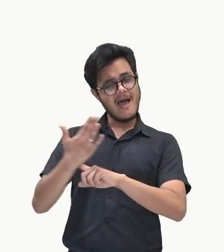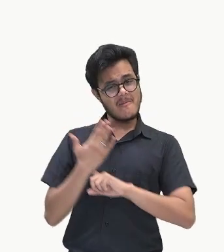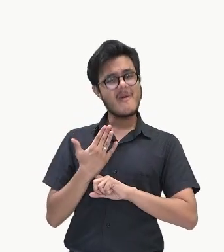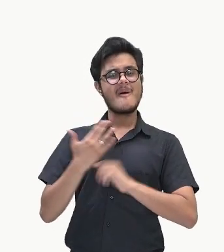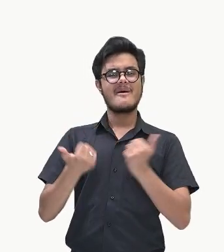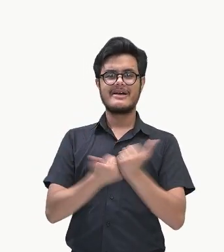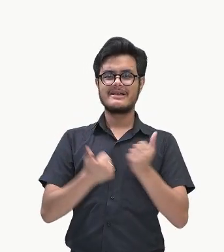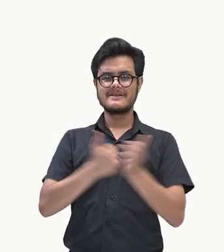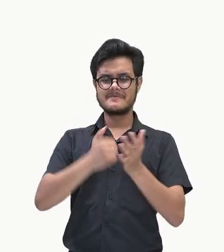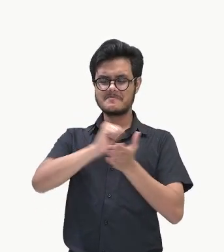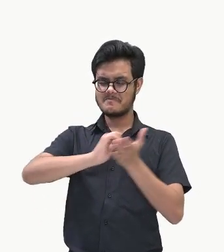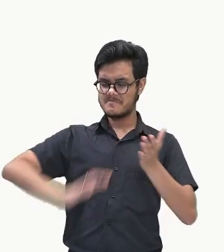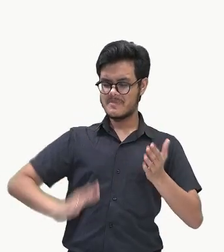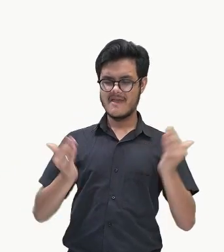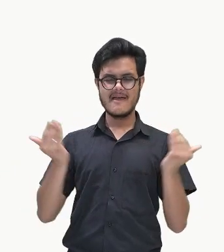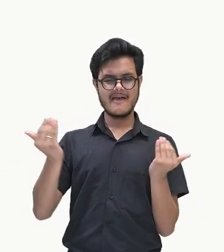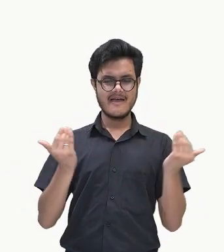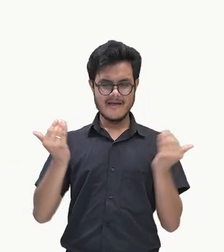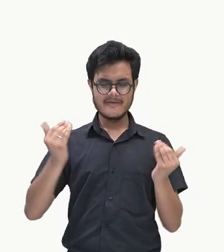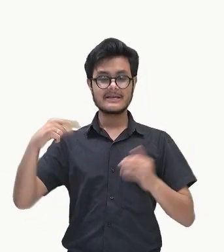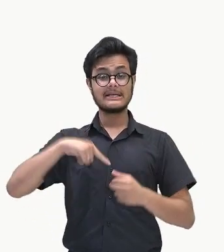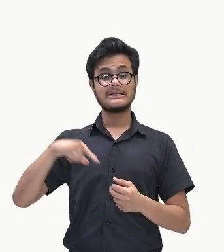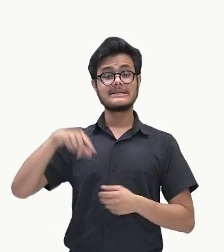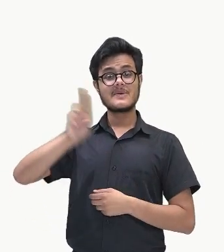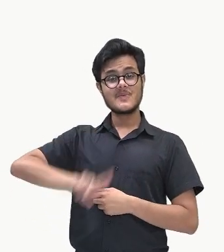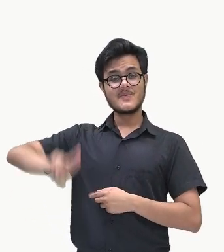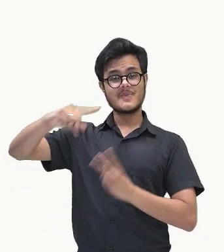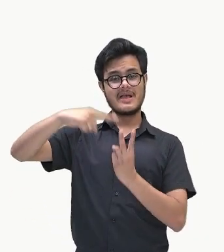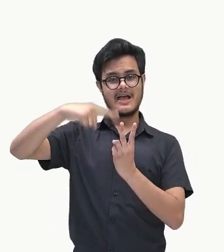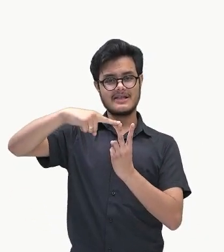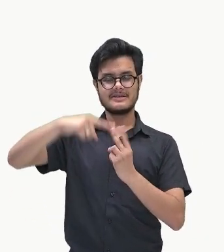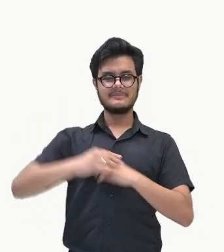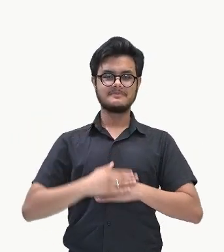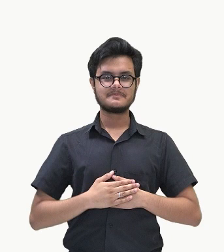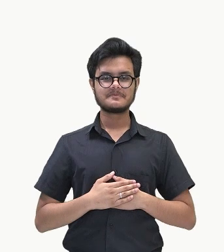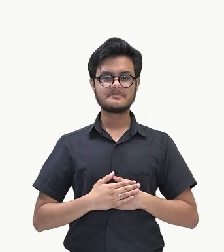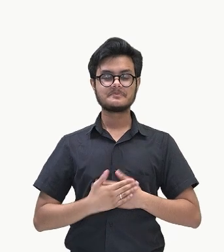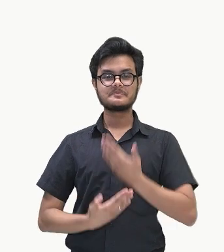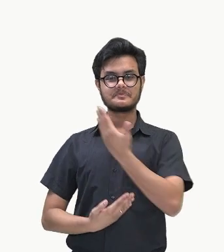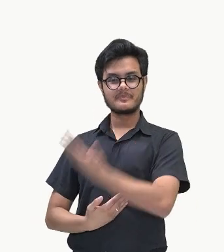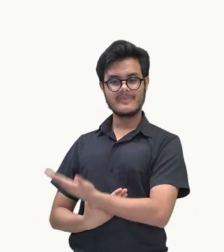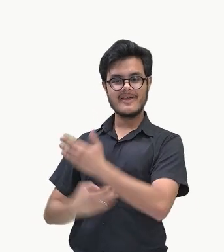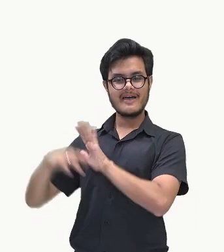na comparação de radicais. Olha a propriedade aí.